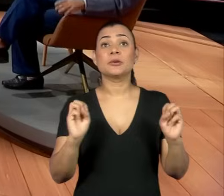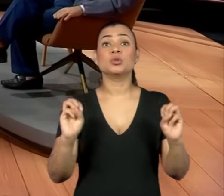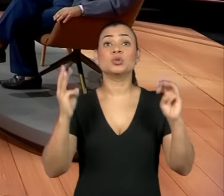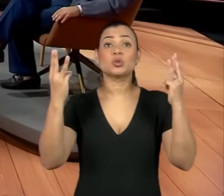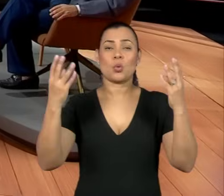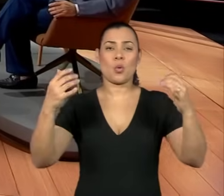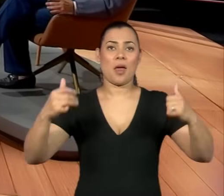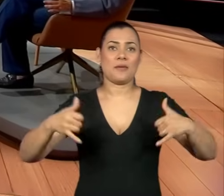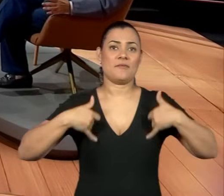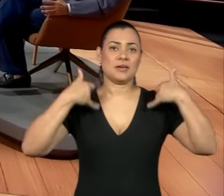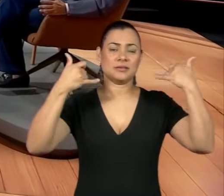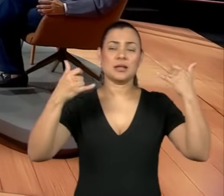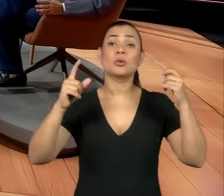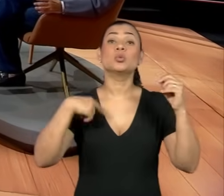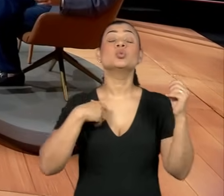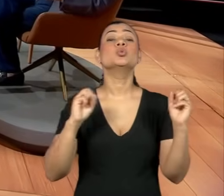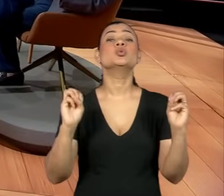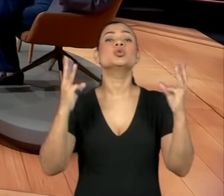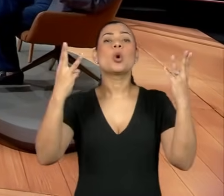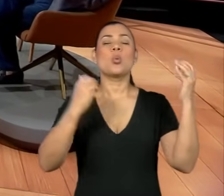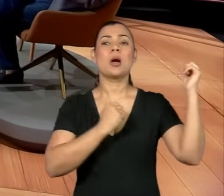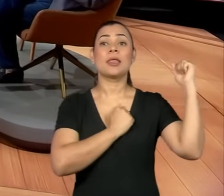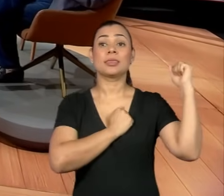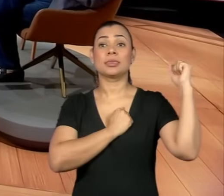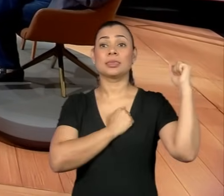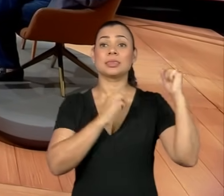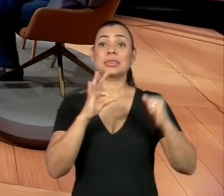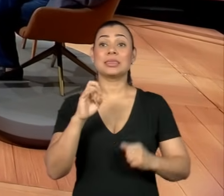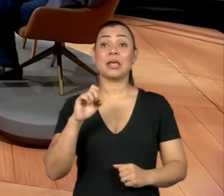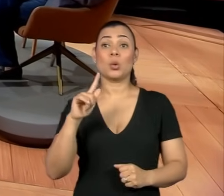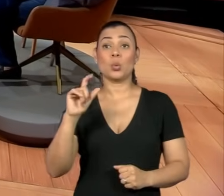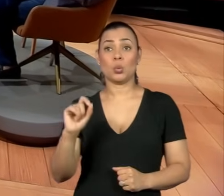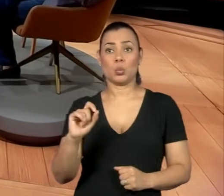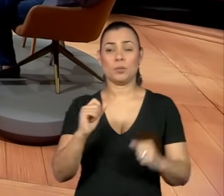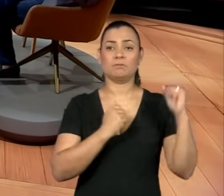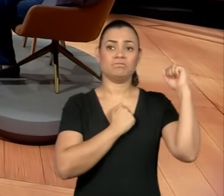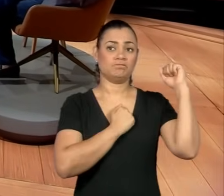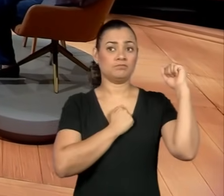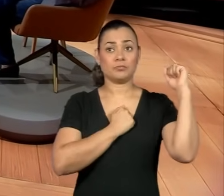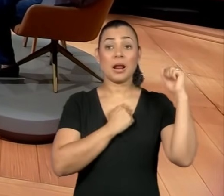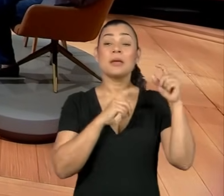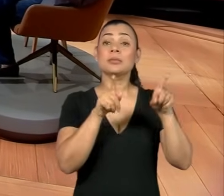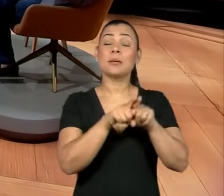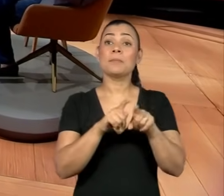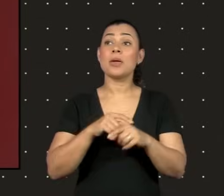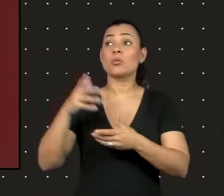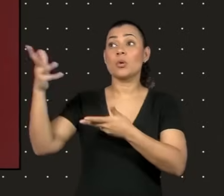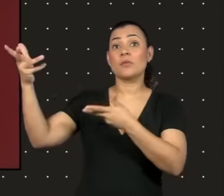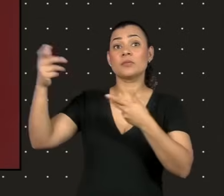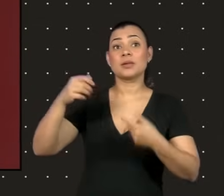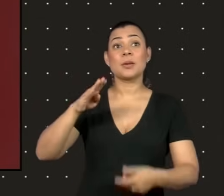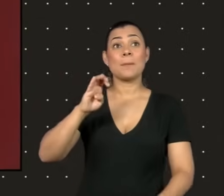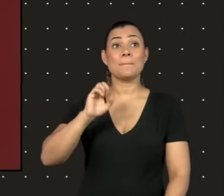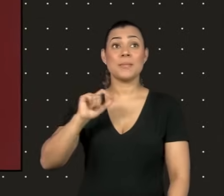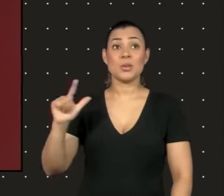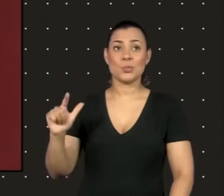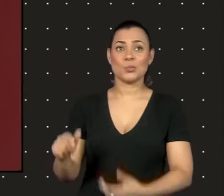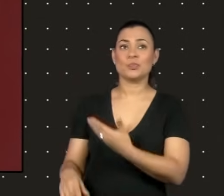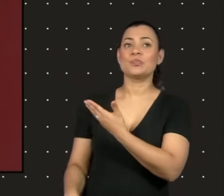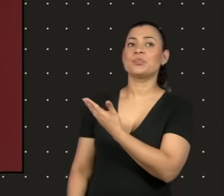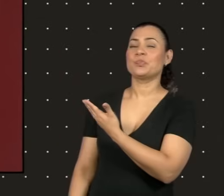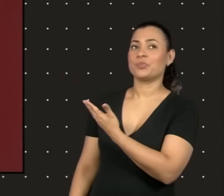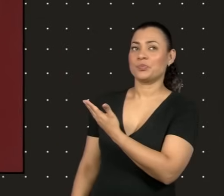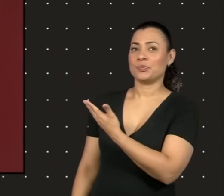clube, um show de tango. Nessa época, eu estava trazendo Bill Haley e seus Cometas já como